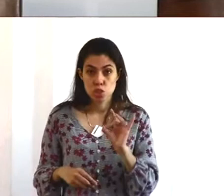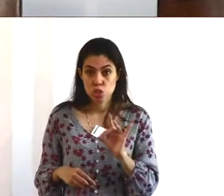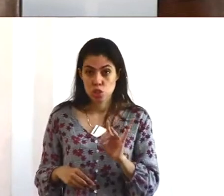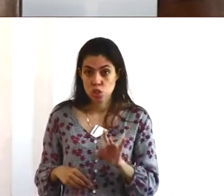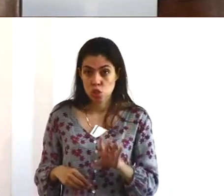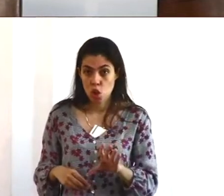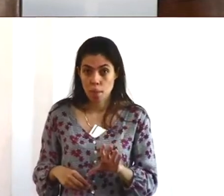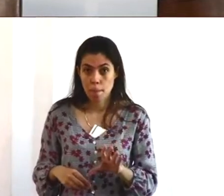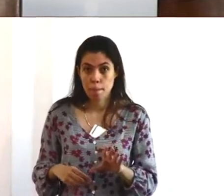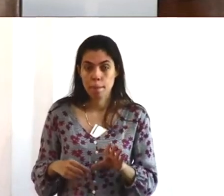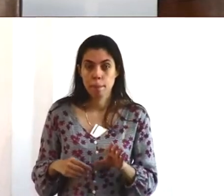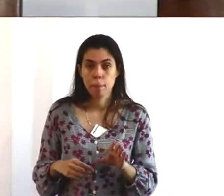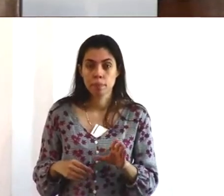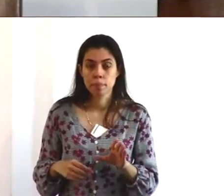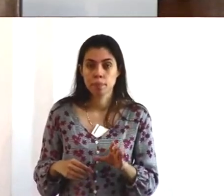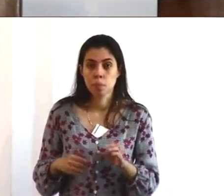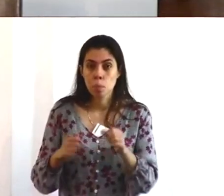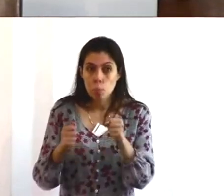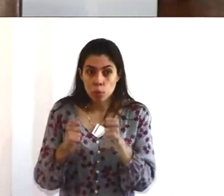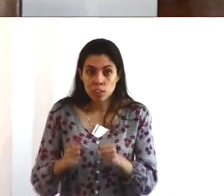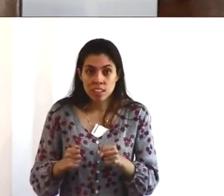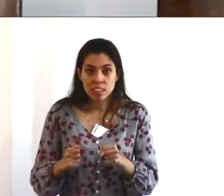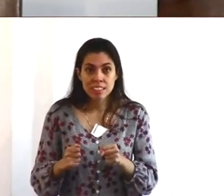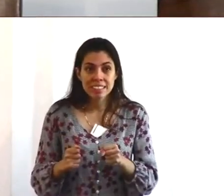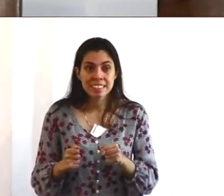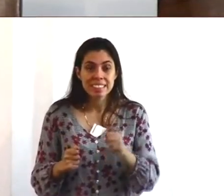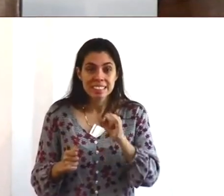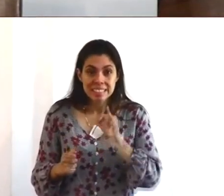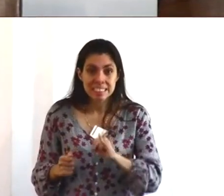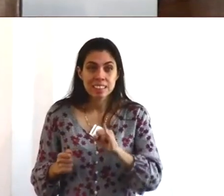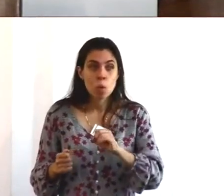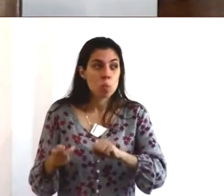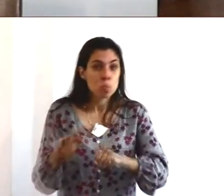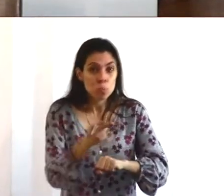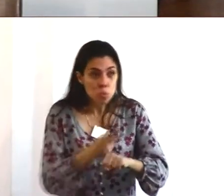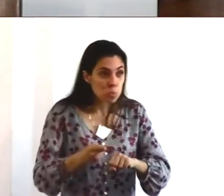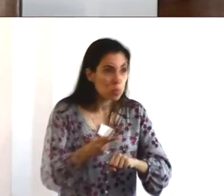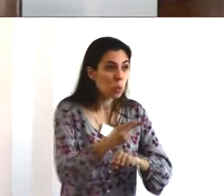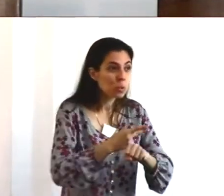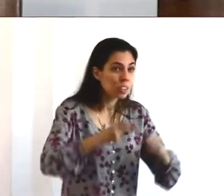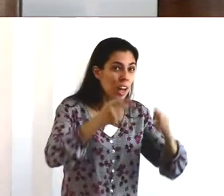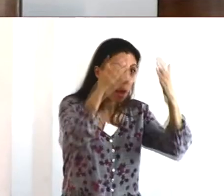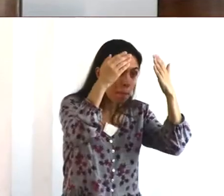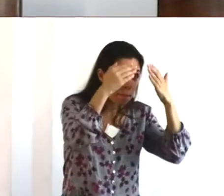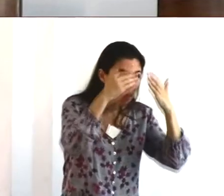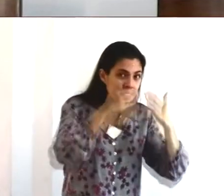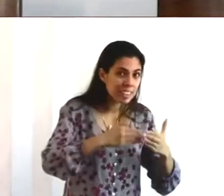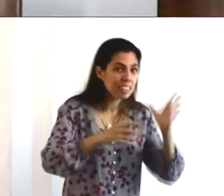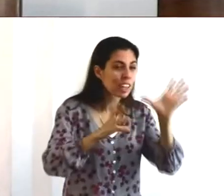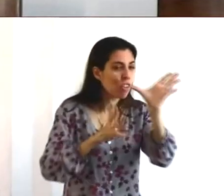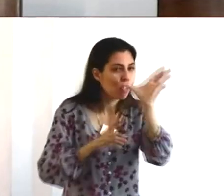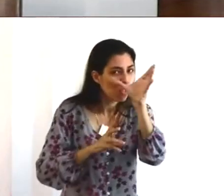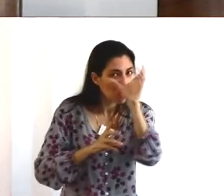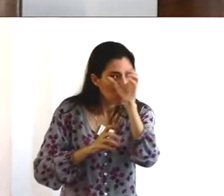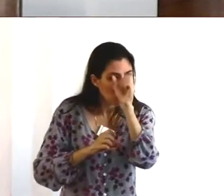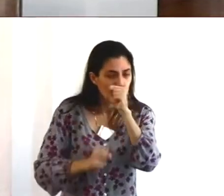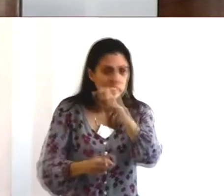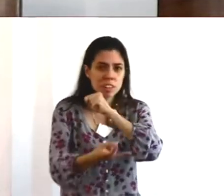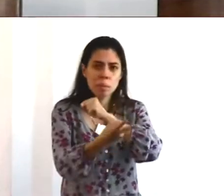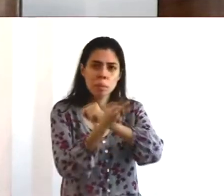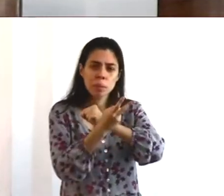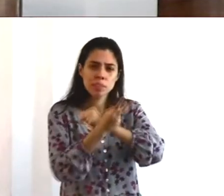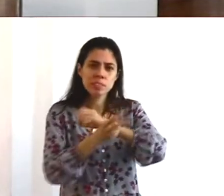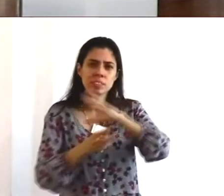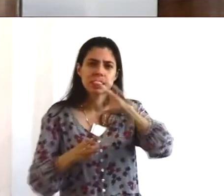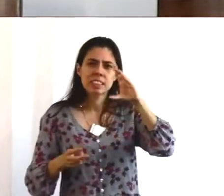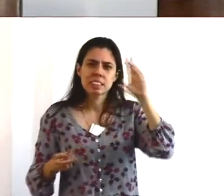isso se eu for até o meu refúgio, até a minha fortaleza, aquele que de fato me